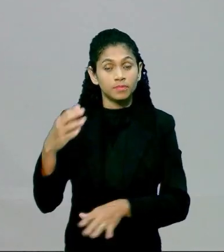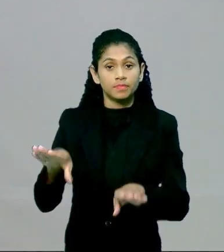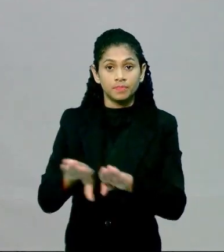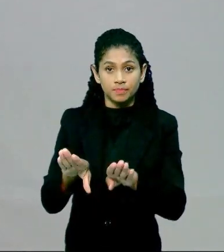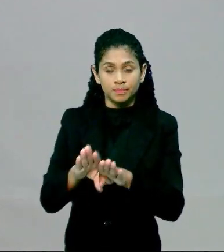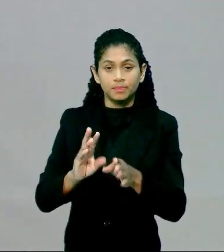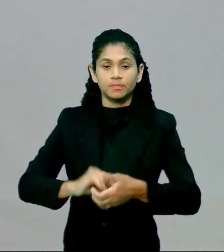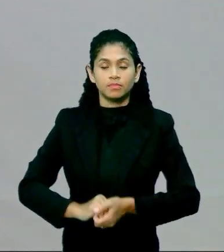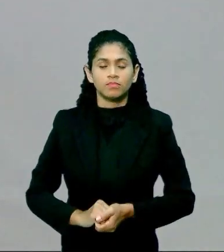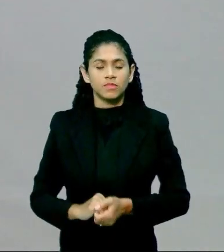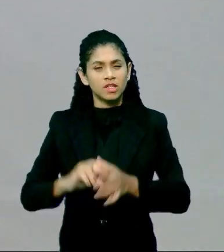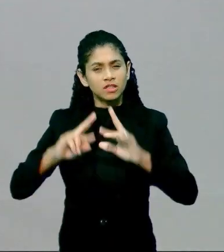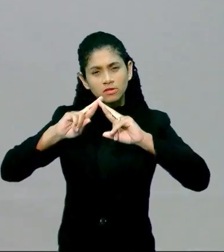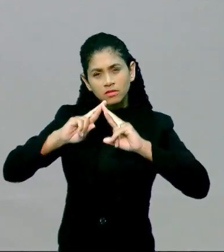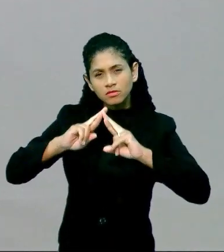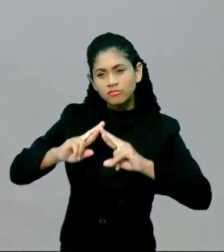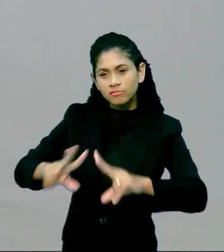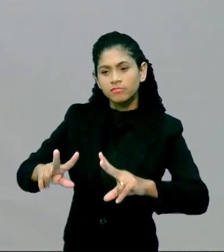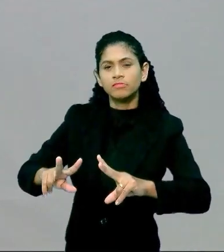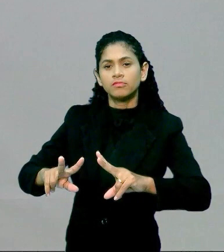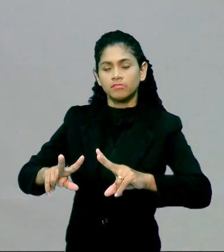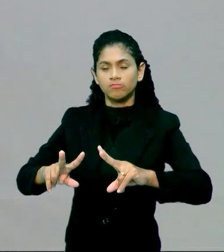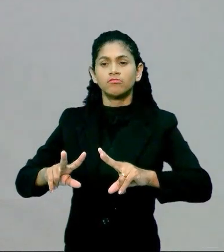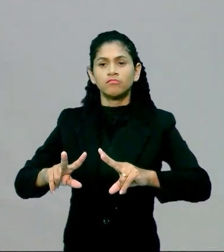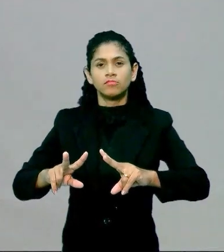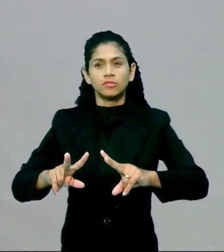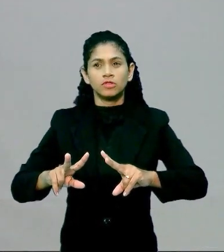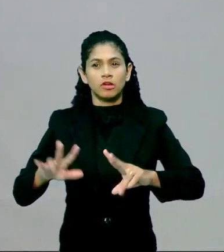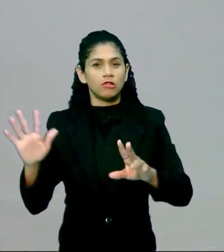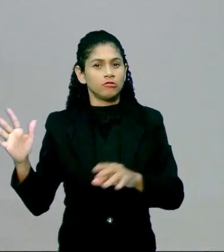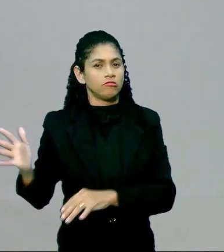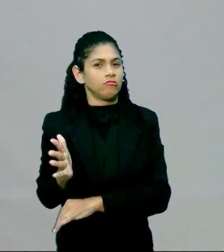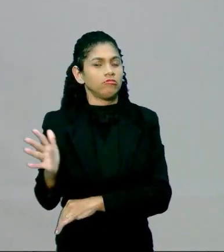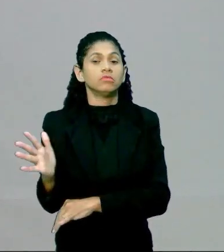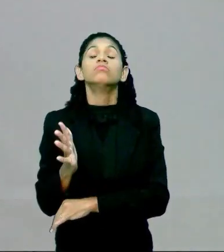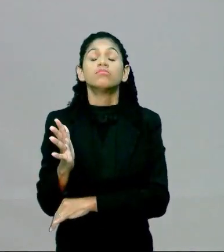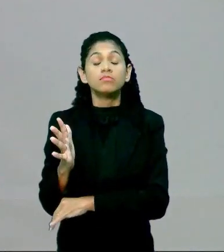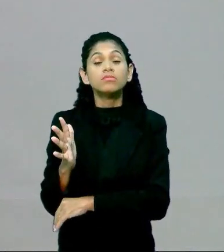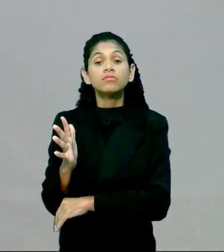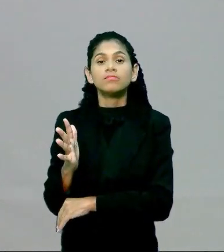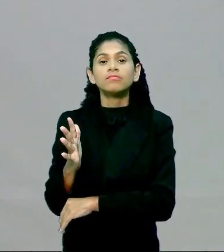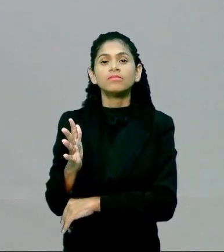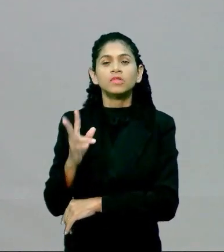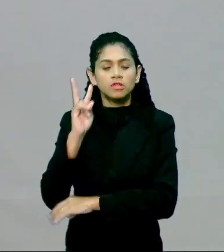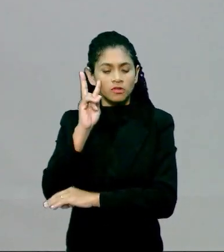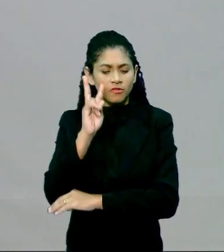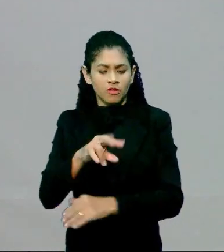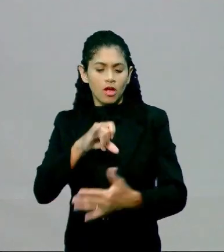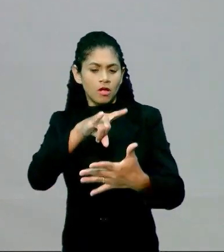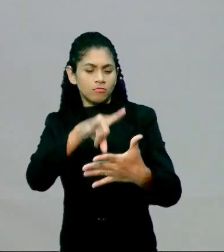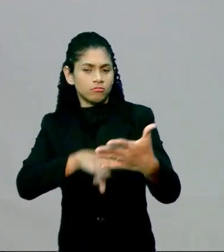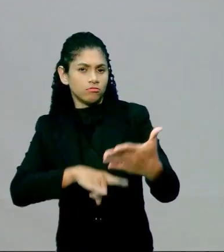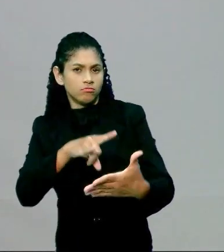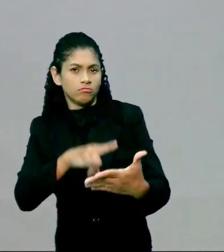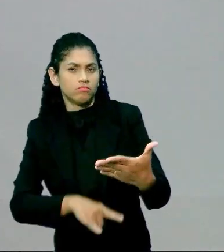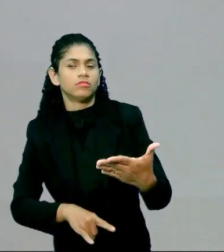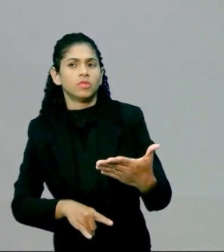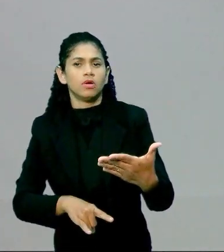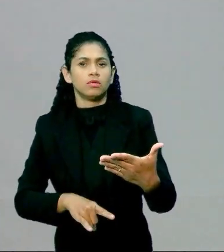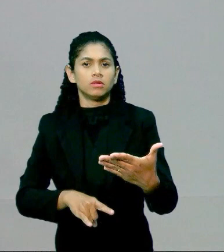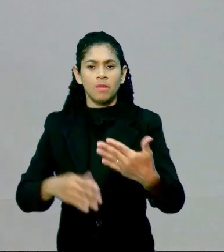é diferente do nível formal da língua portuguesa, que a gente vê em documentos oficiais, que a gente vê